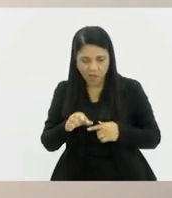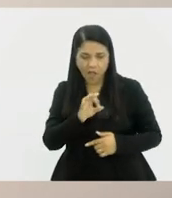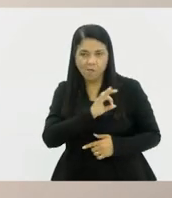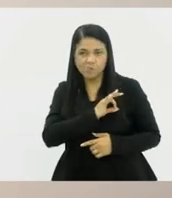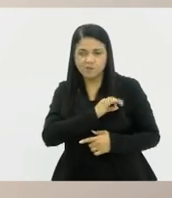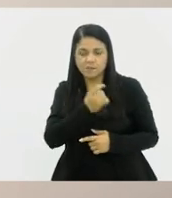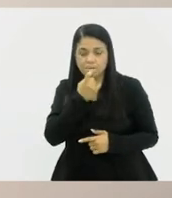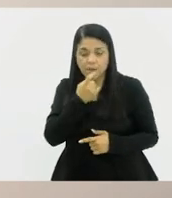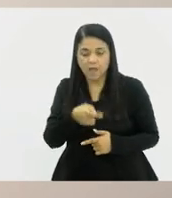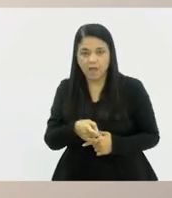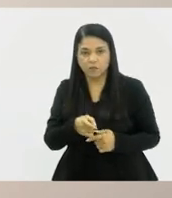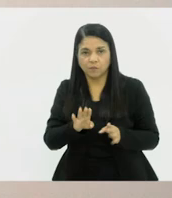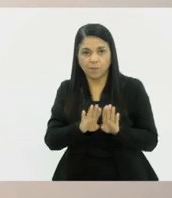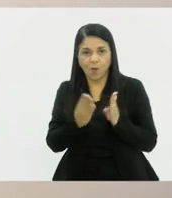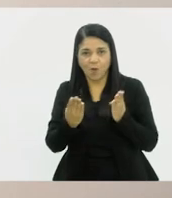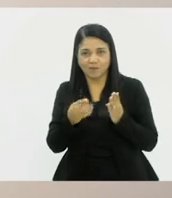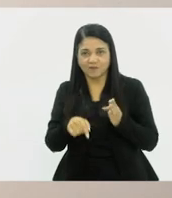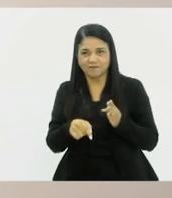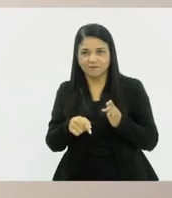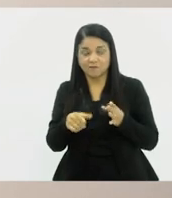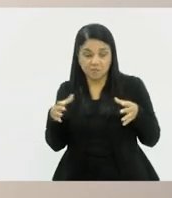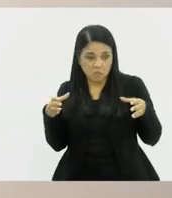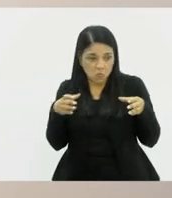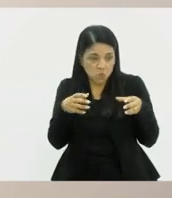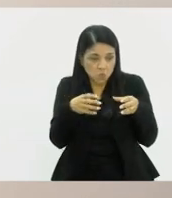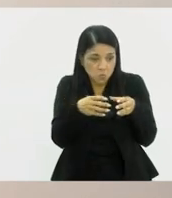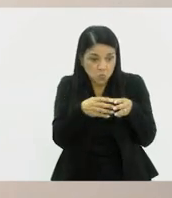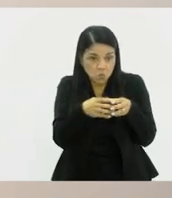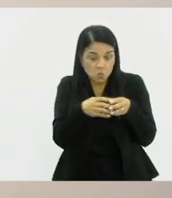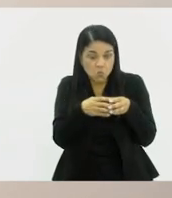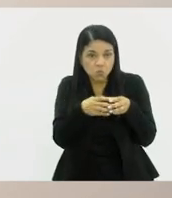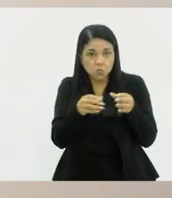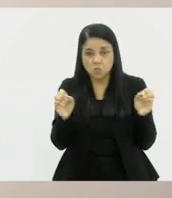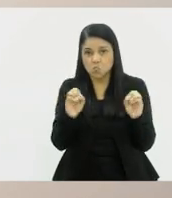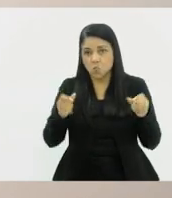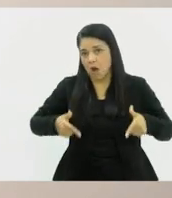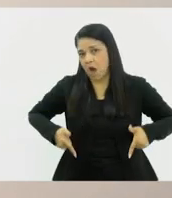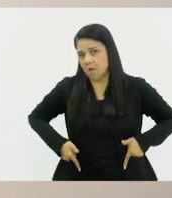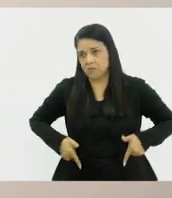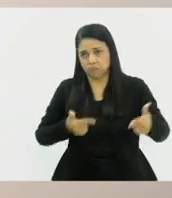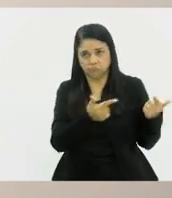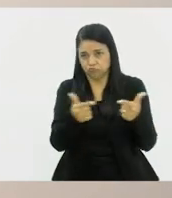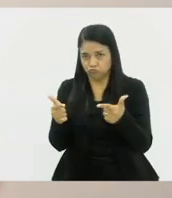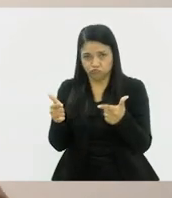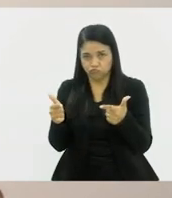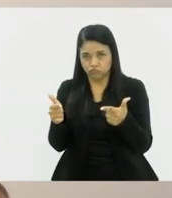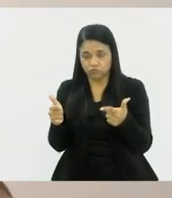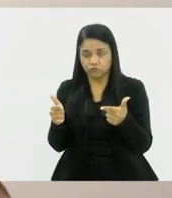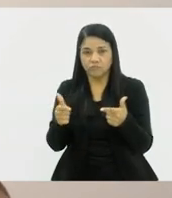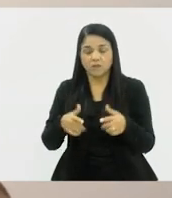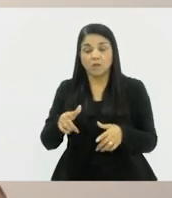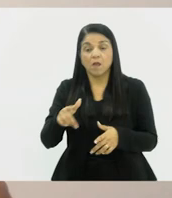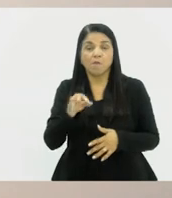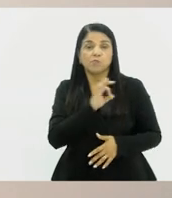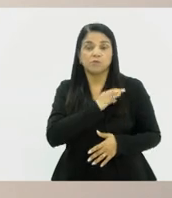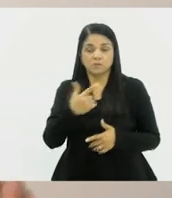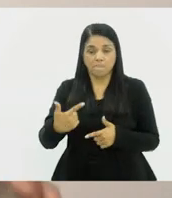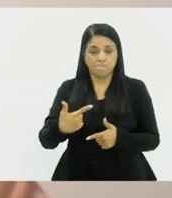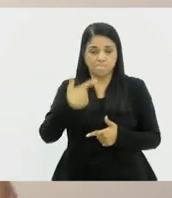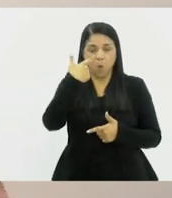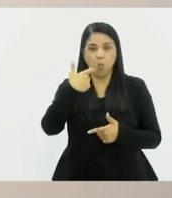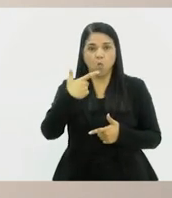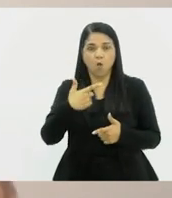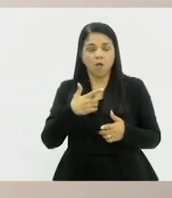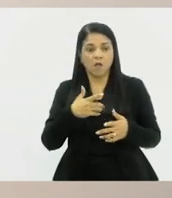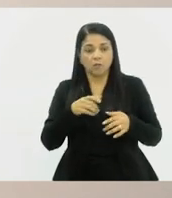onde aquela porta e aí quando ele viu aquele monte de gente tava todo mundo desarmado Ele atirou todo